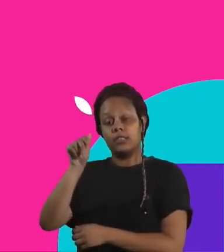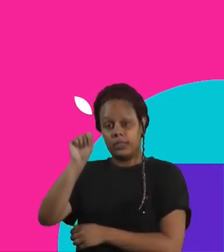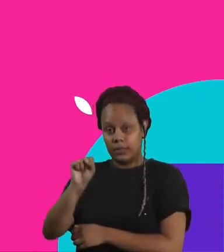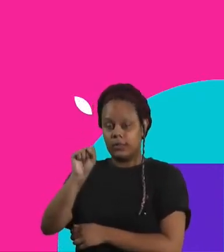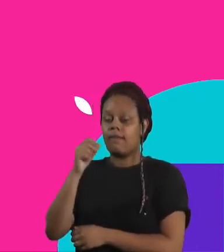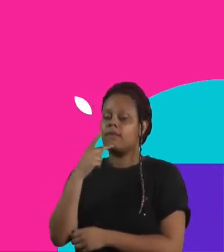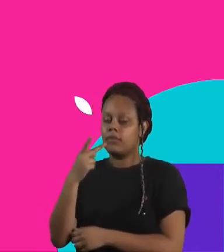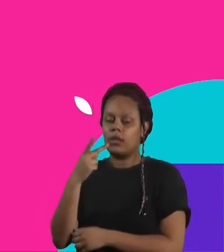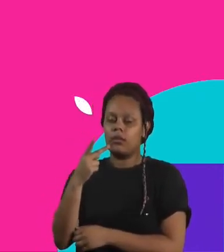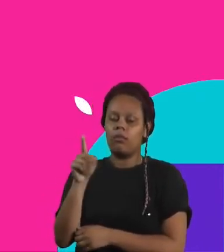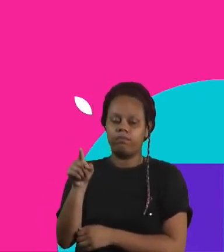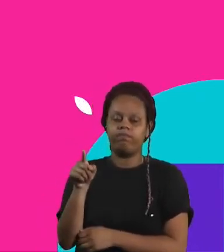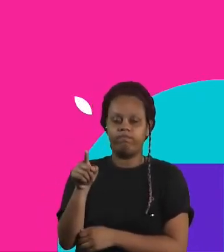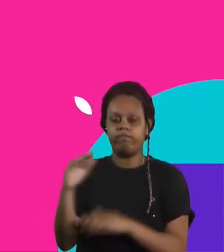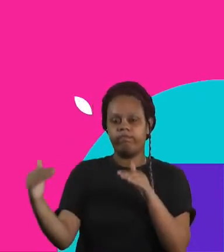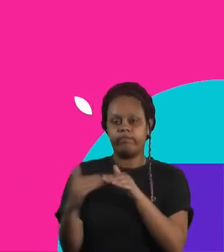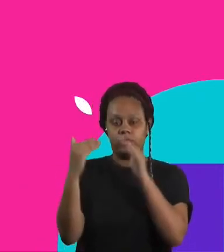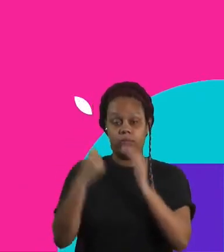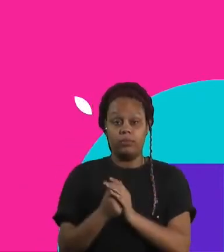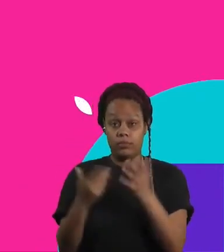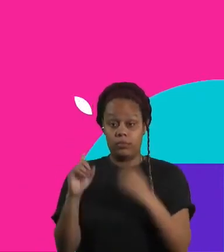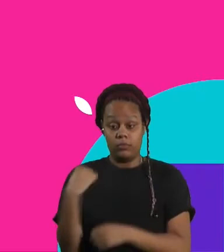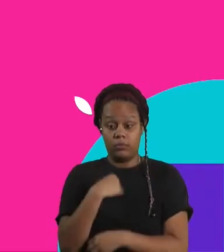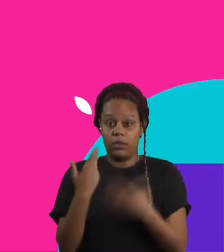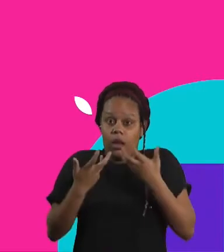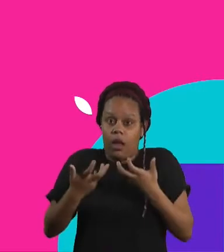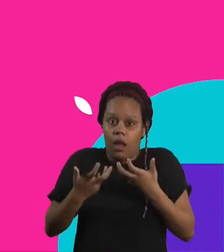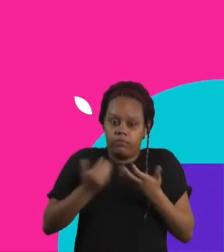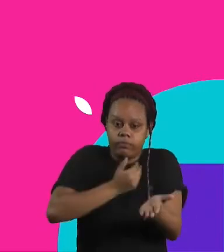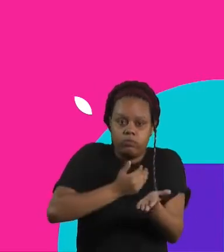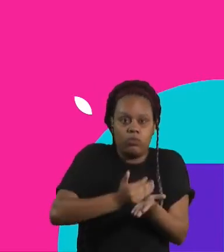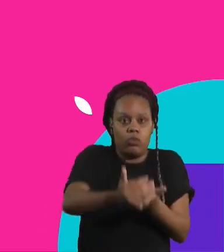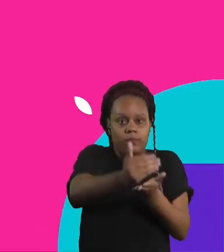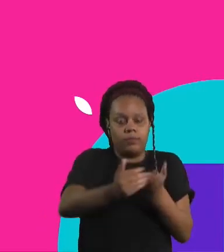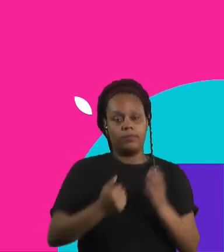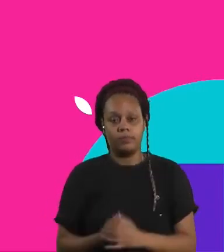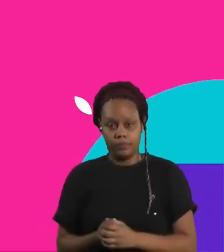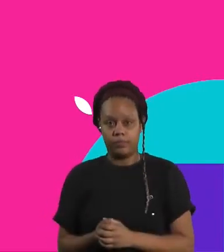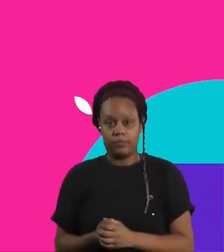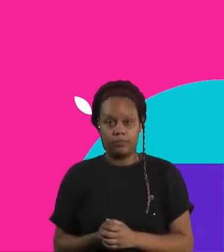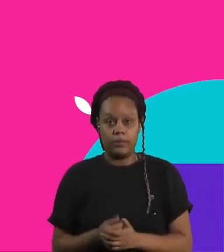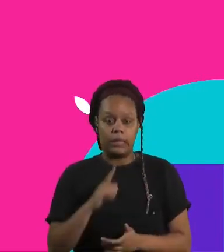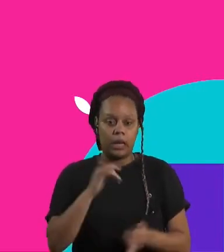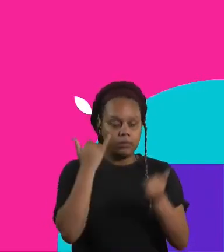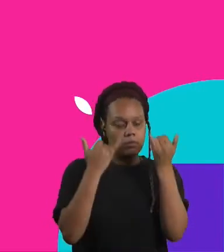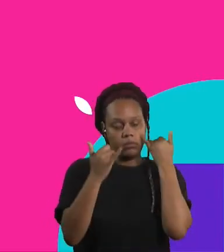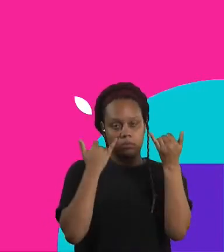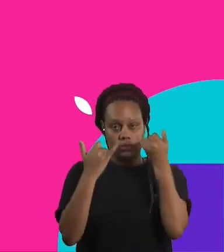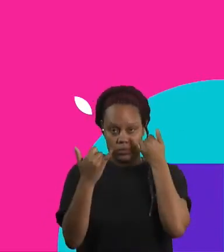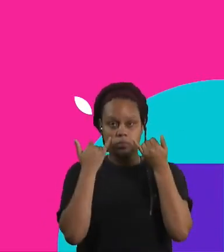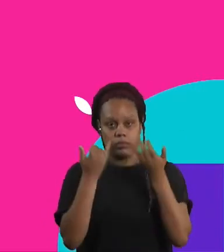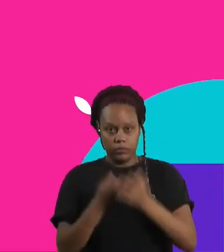faz minutos, a gente quer começar, a gente tem essa ideia, a gente entende que isso traz bastante informação,